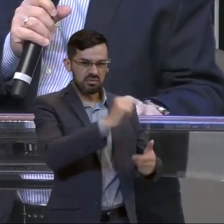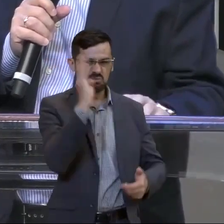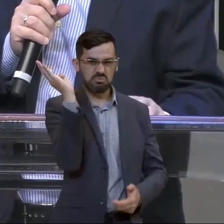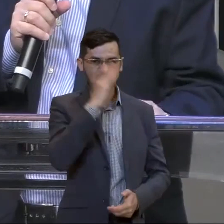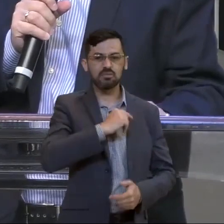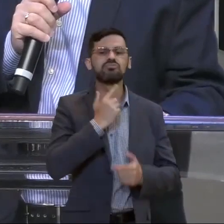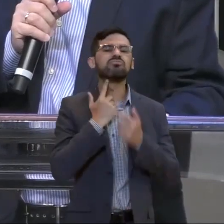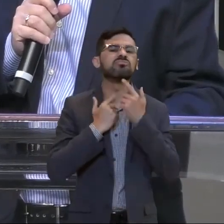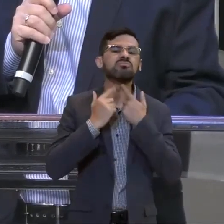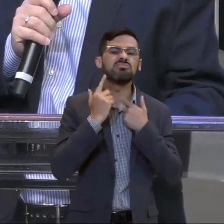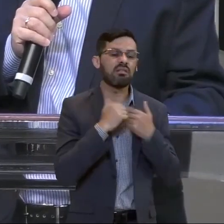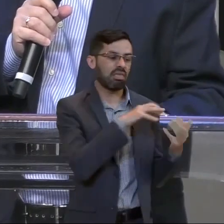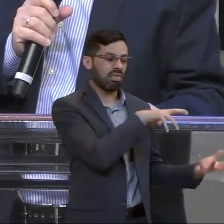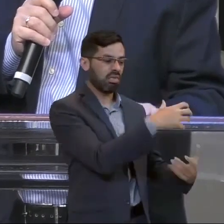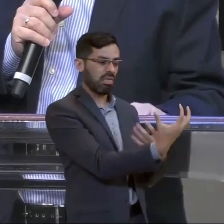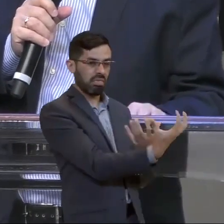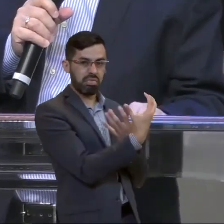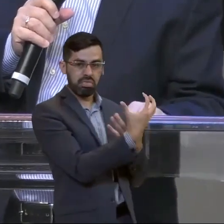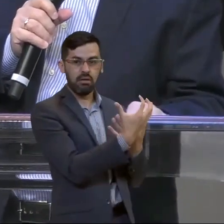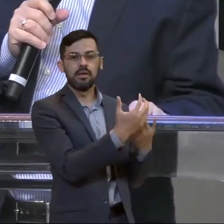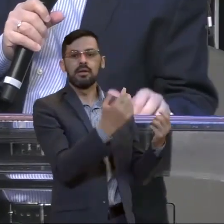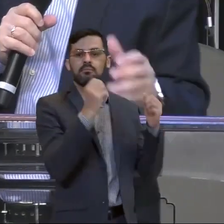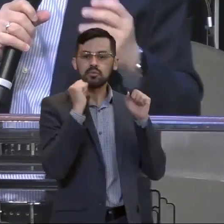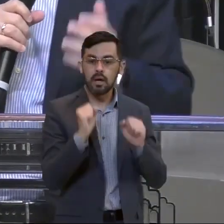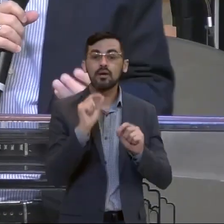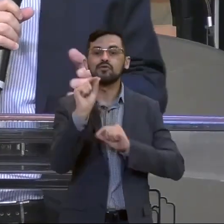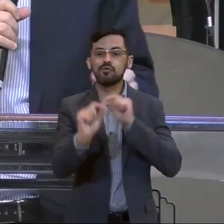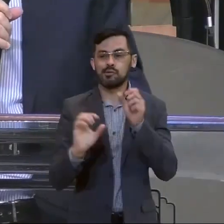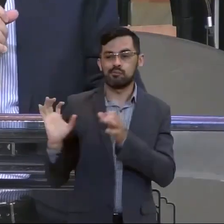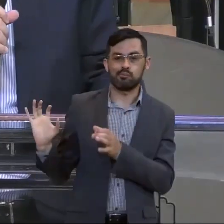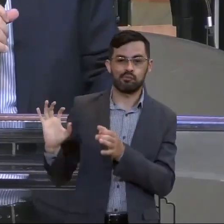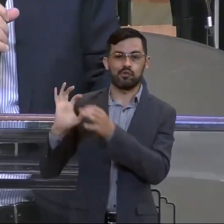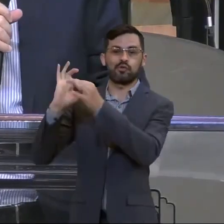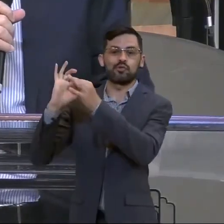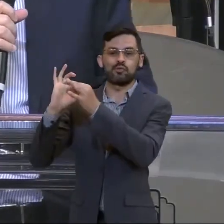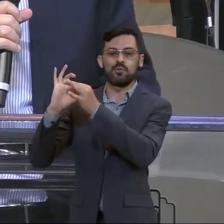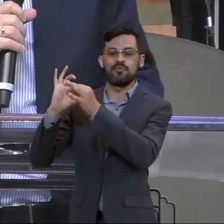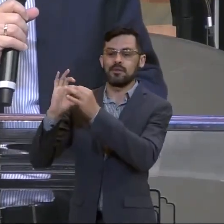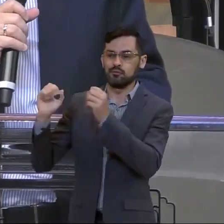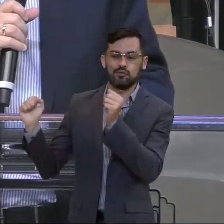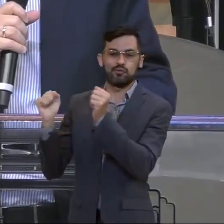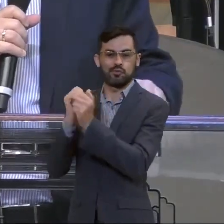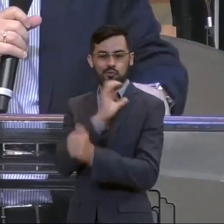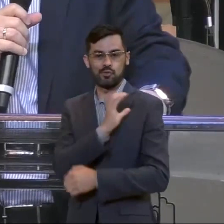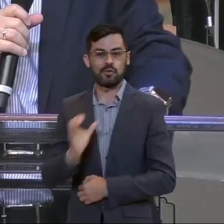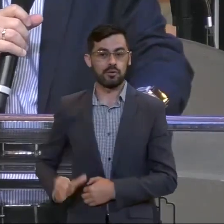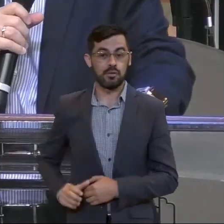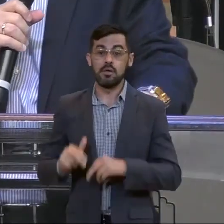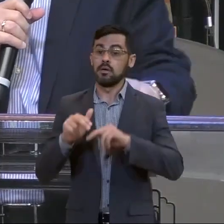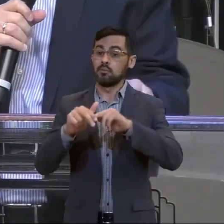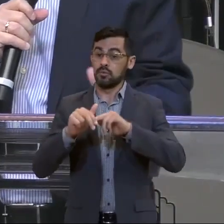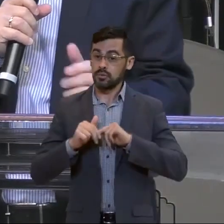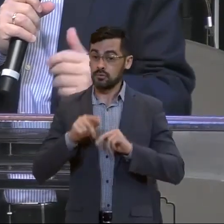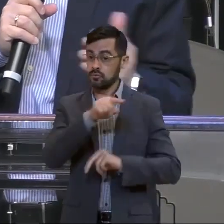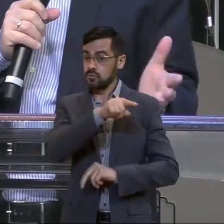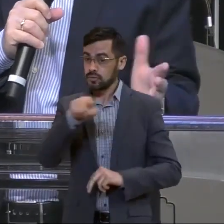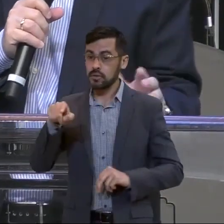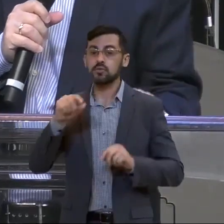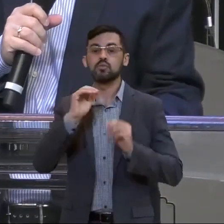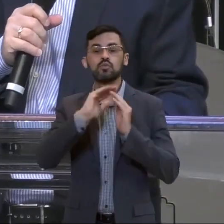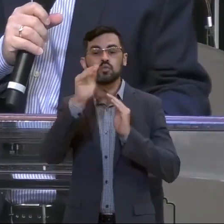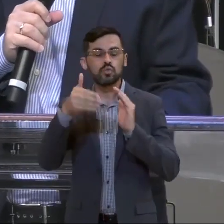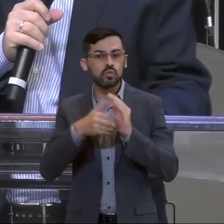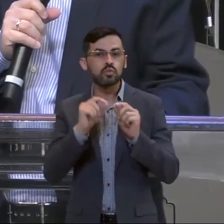desejos trouxeram a este mundo e pudéssemos tomar parte na sua natureza divina. Por isso mesmo, façam